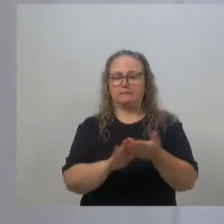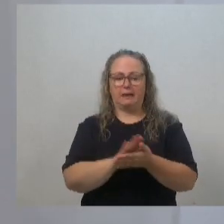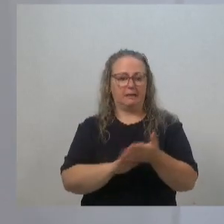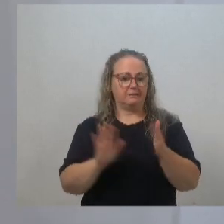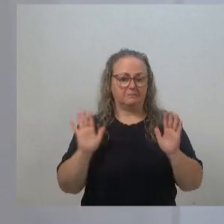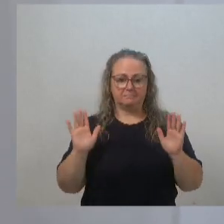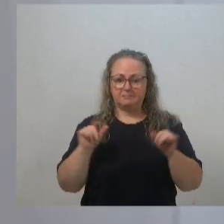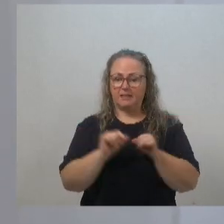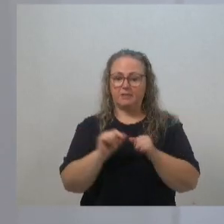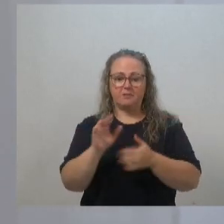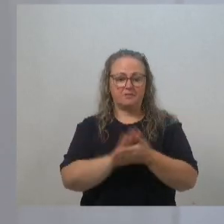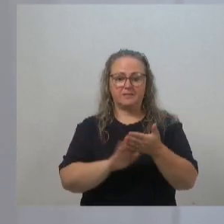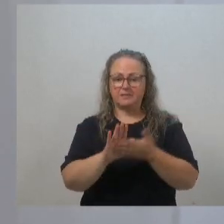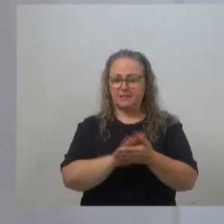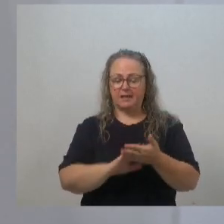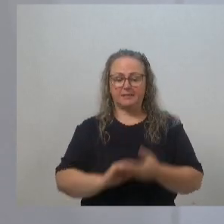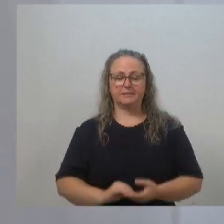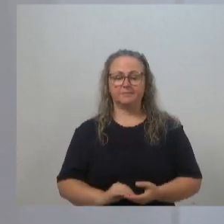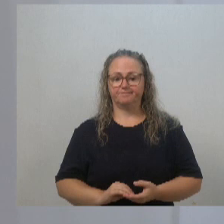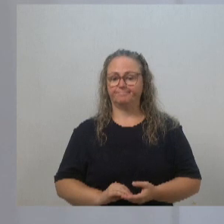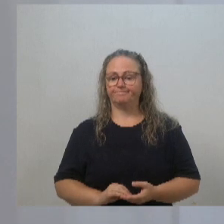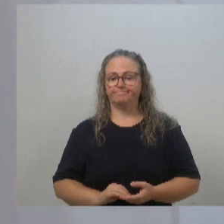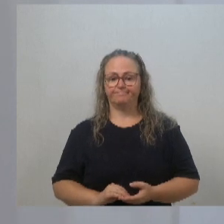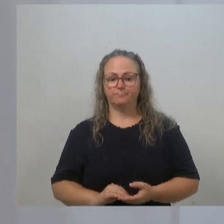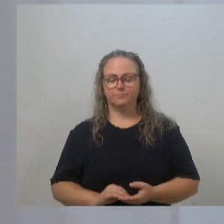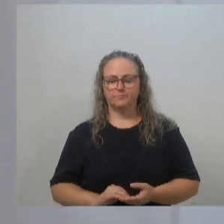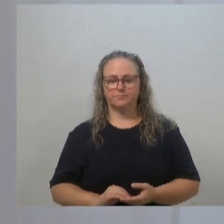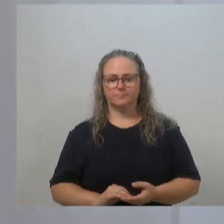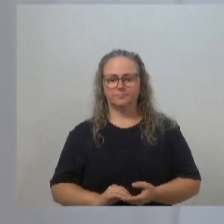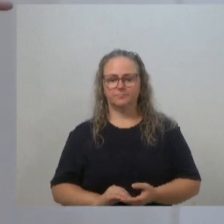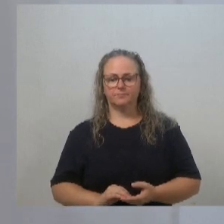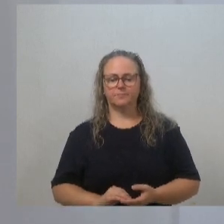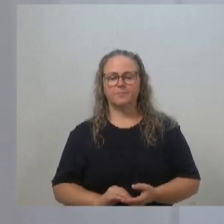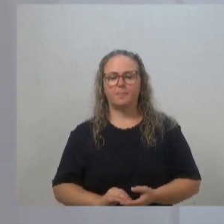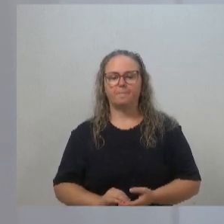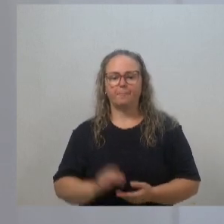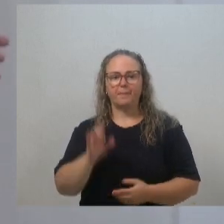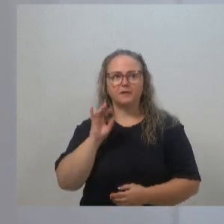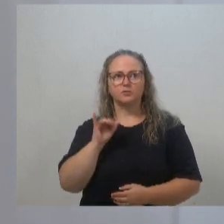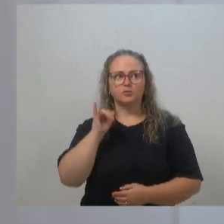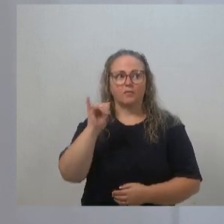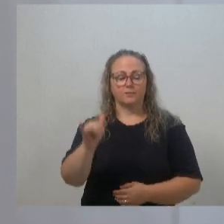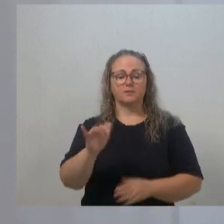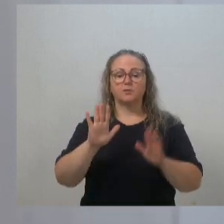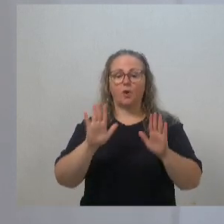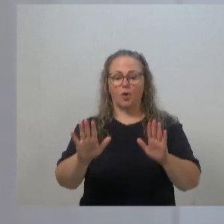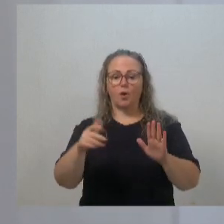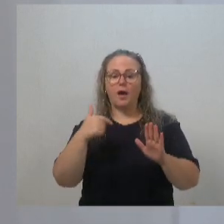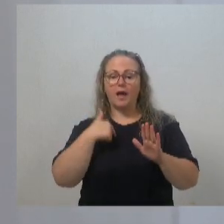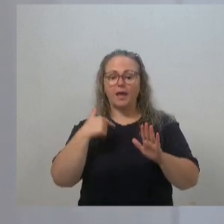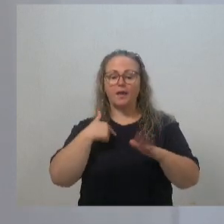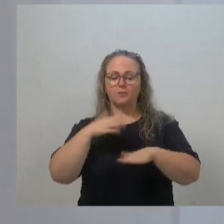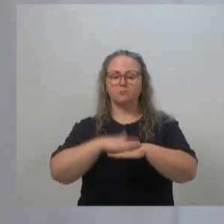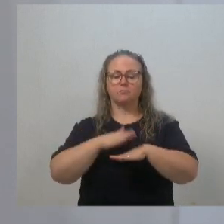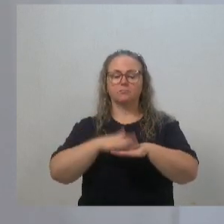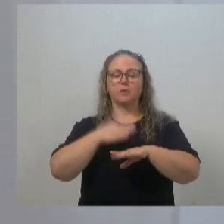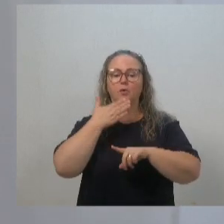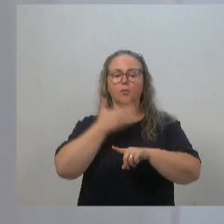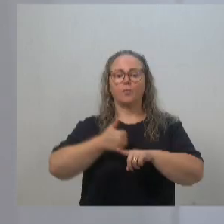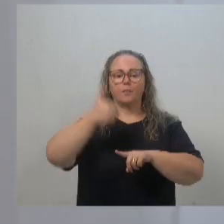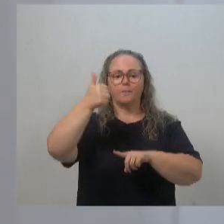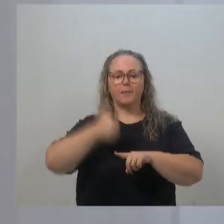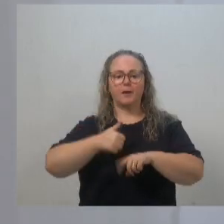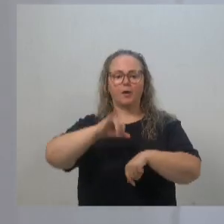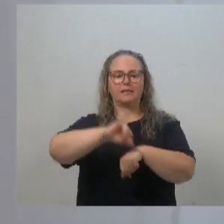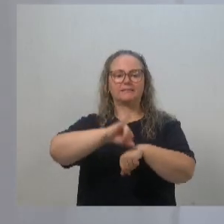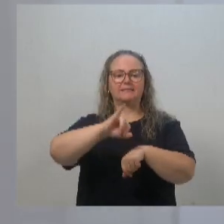feito. Ela chega e diz, olha, eu fiz o filé mignon, eu fiz a melhor parte, eu fiz o centro da